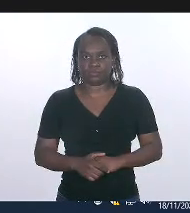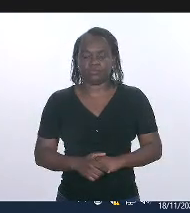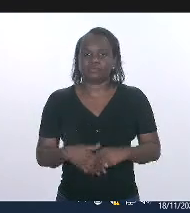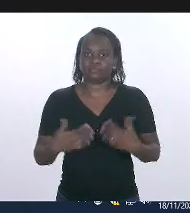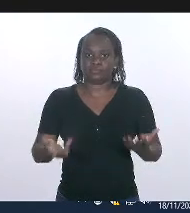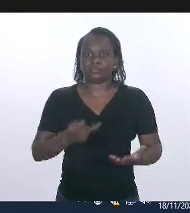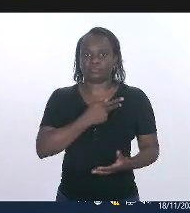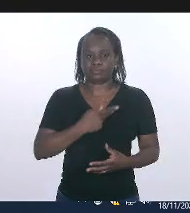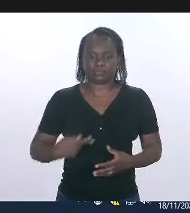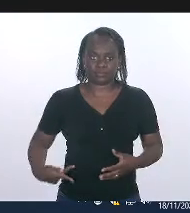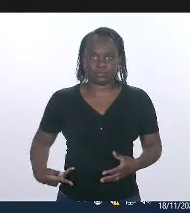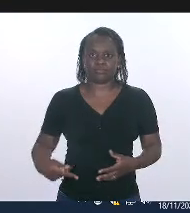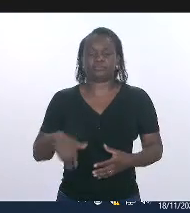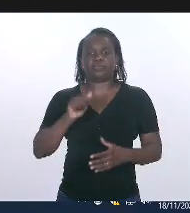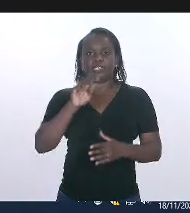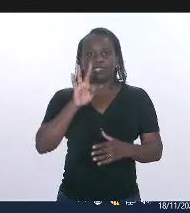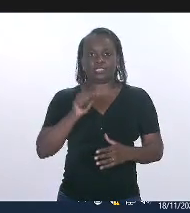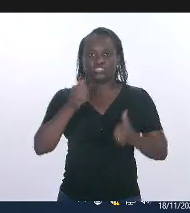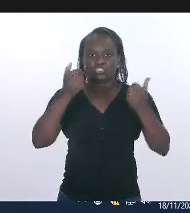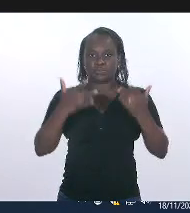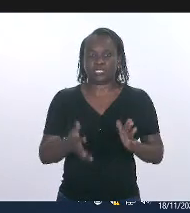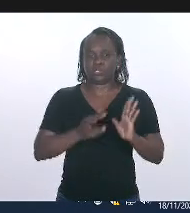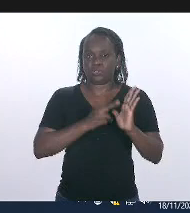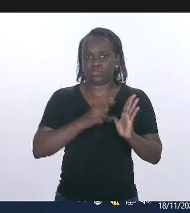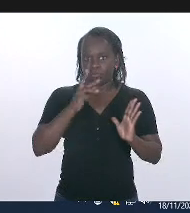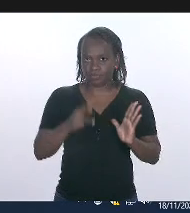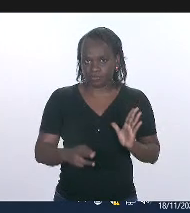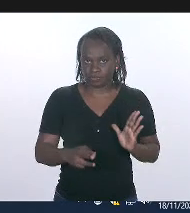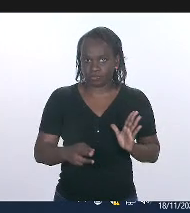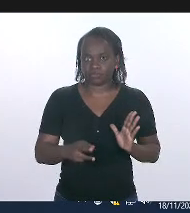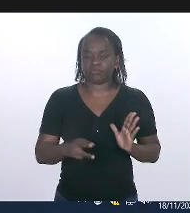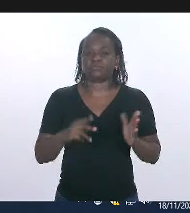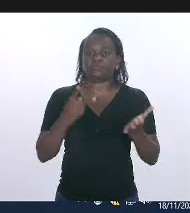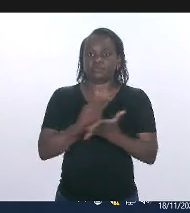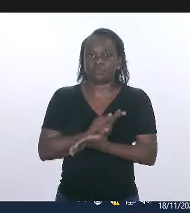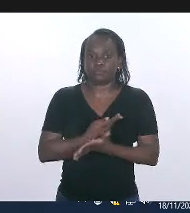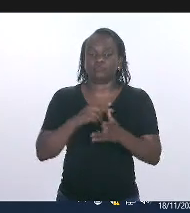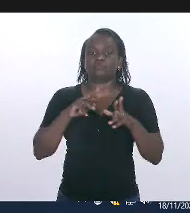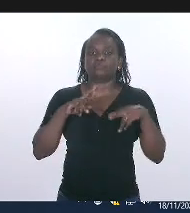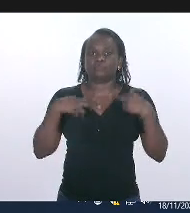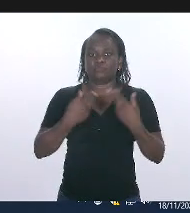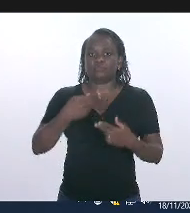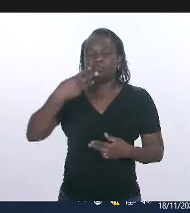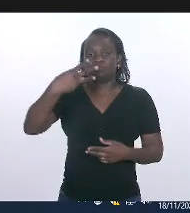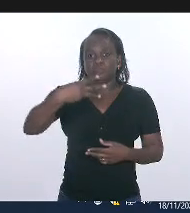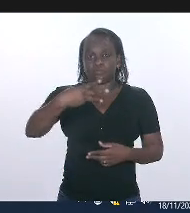Senhor presidente, a ata reflete com exatidão o ocorrido na